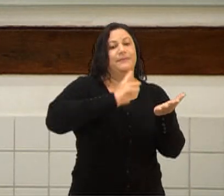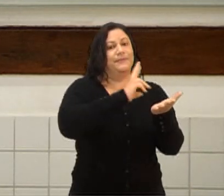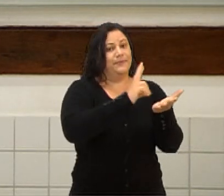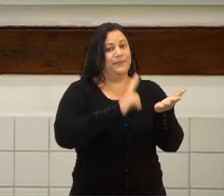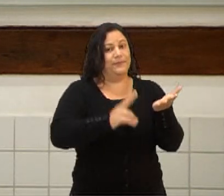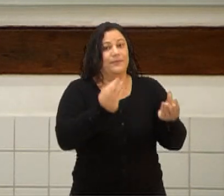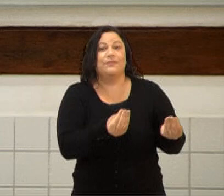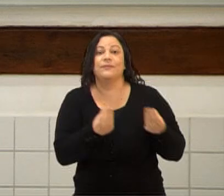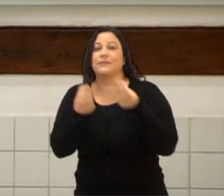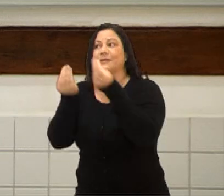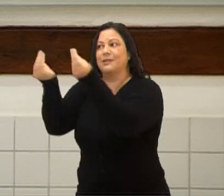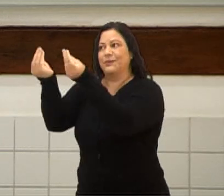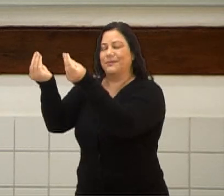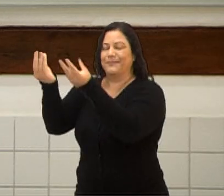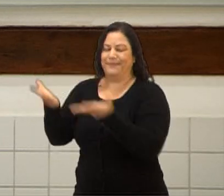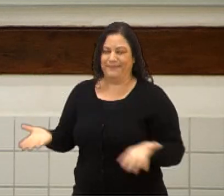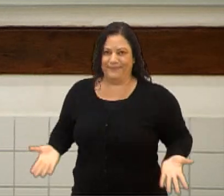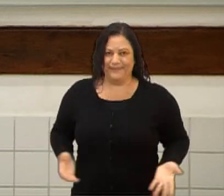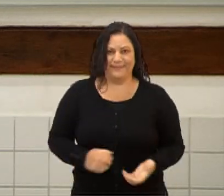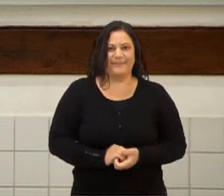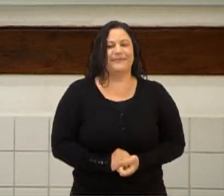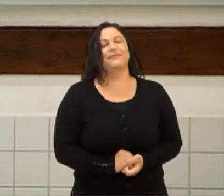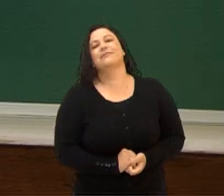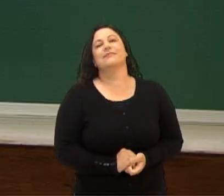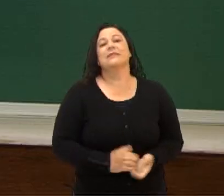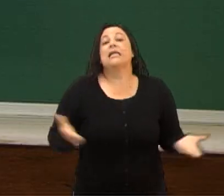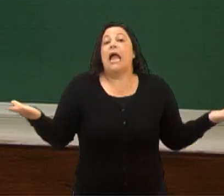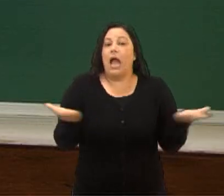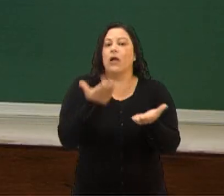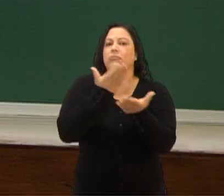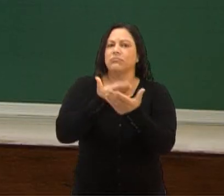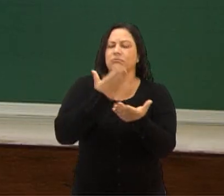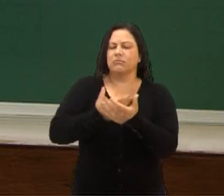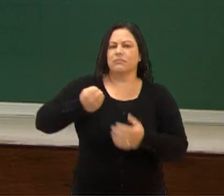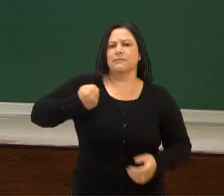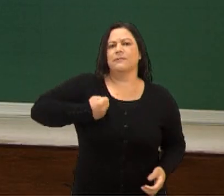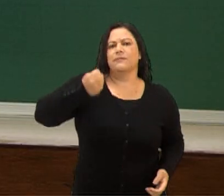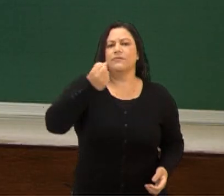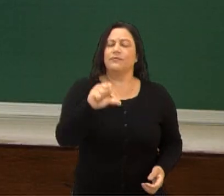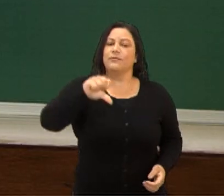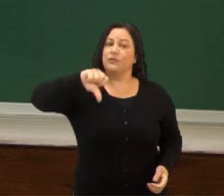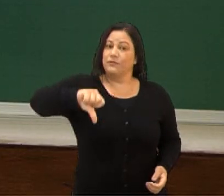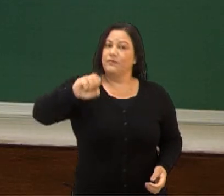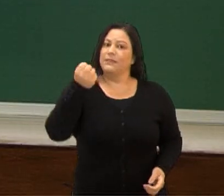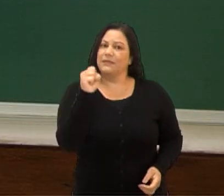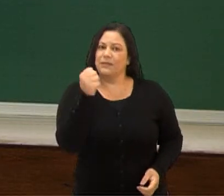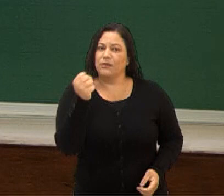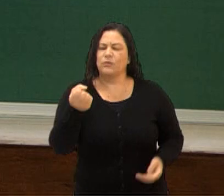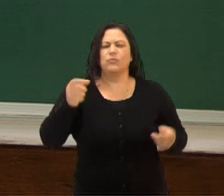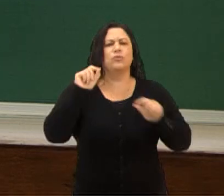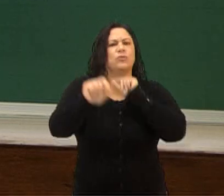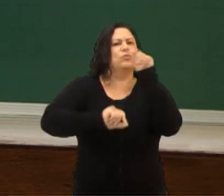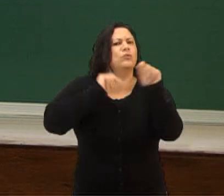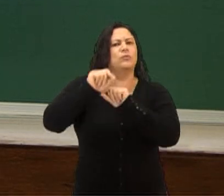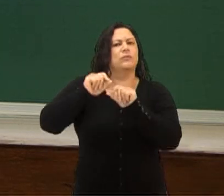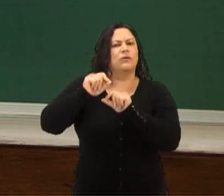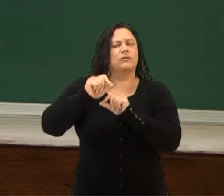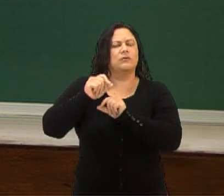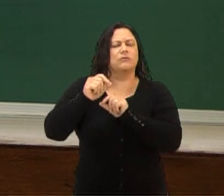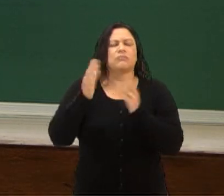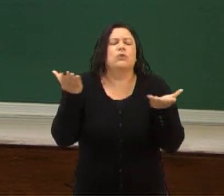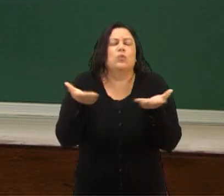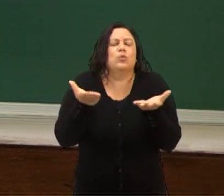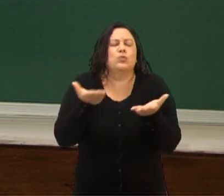frequência. Vamos à nossa aula de número 98, então. Primeiro, o que nós vimos na aula anterior? Área de superfície